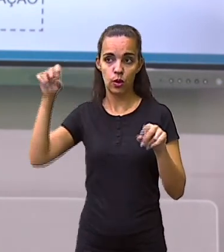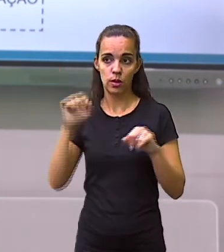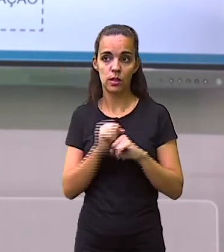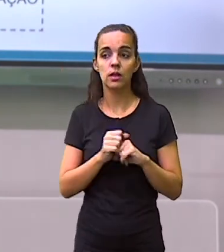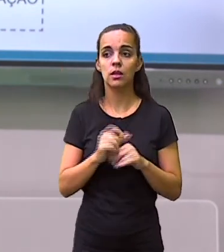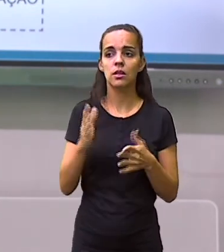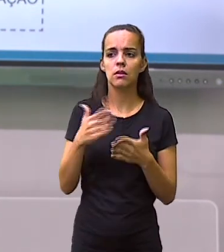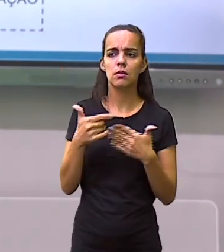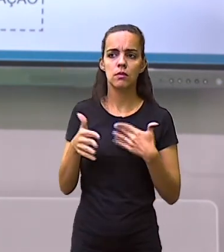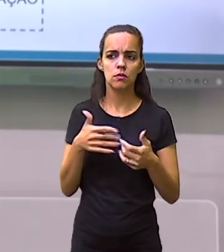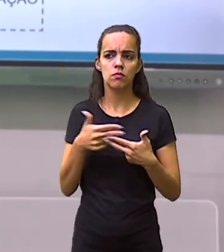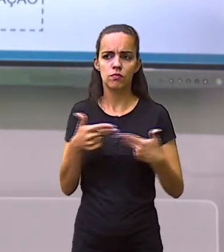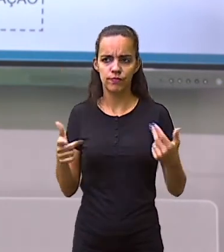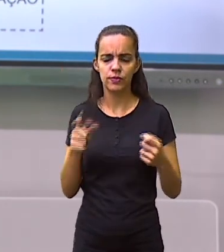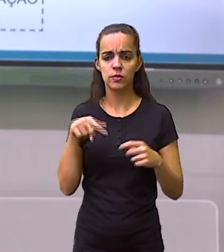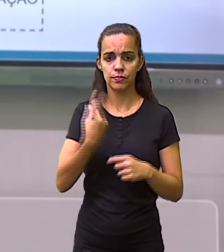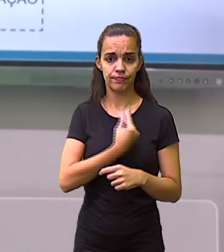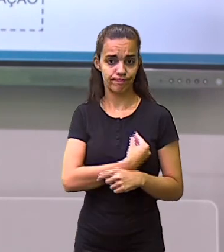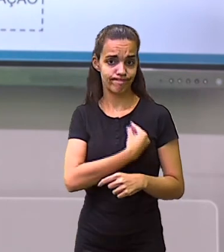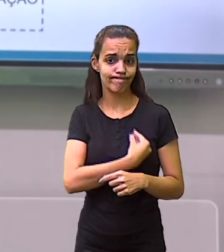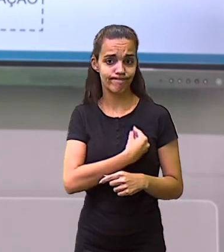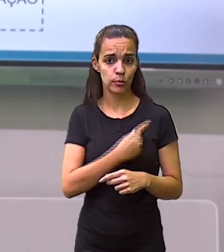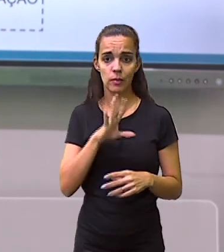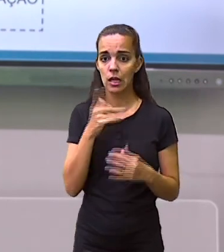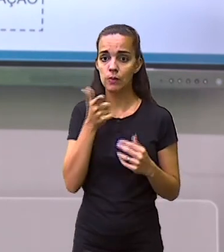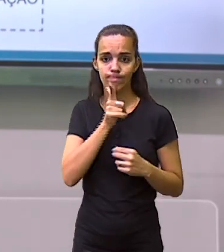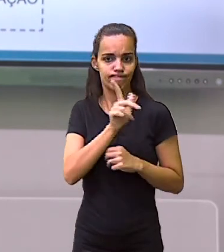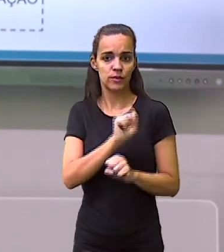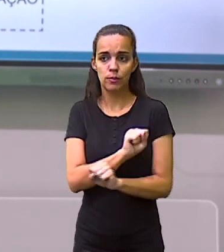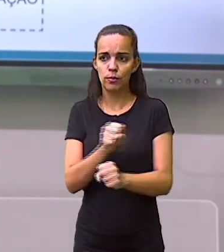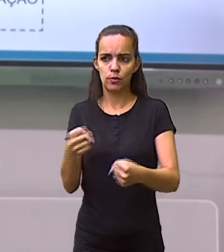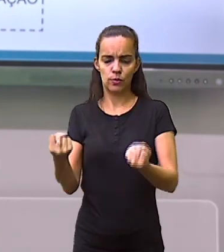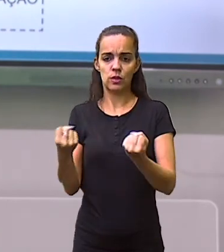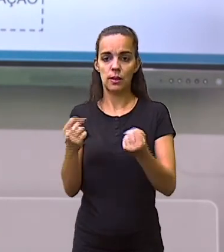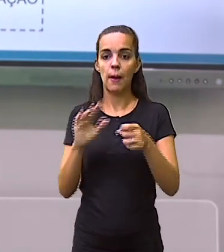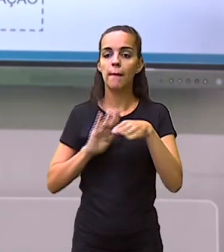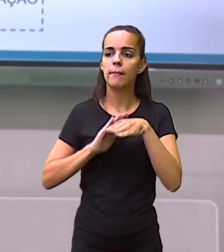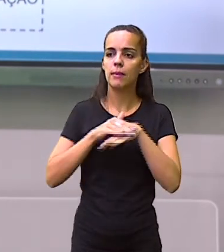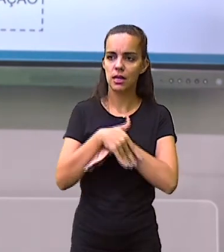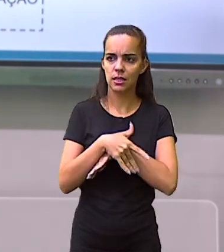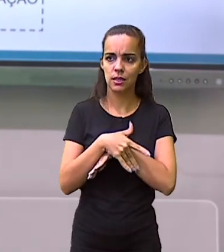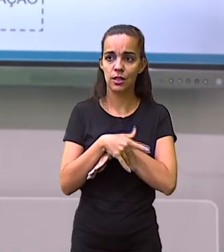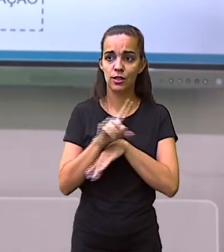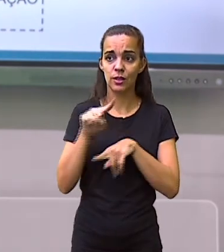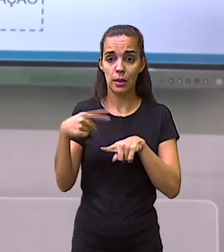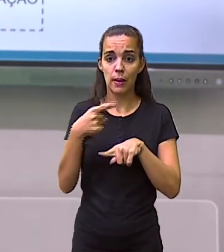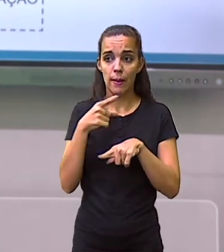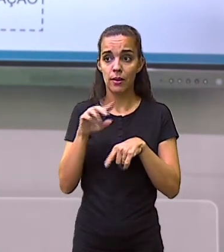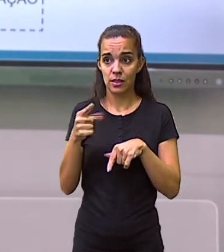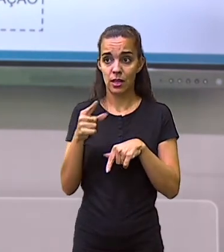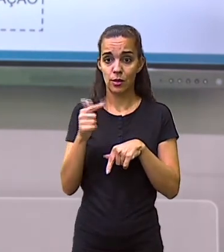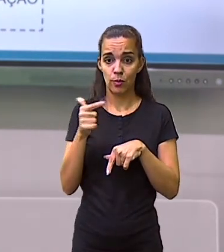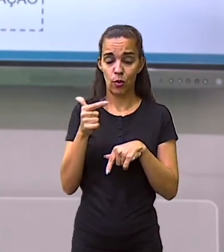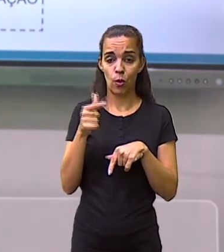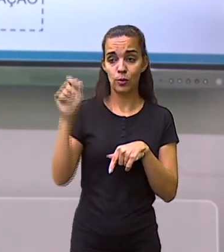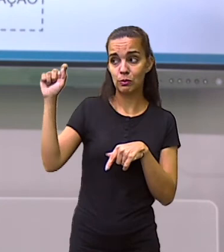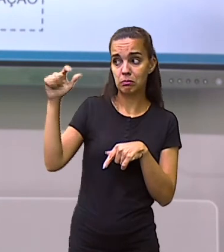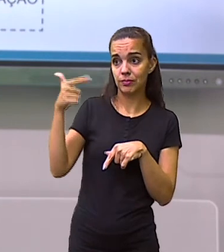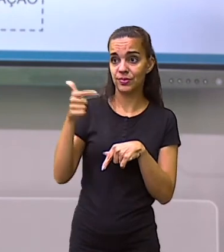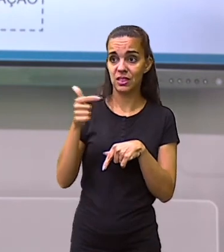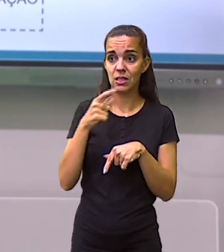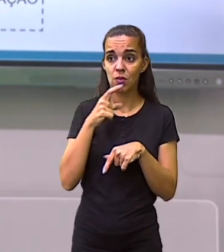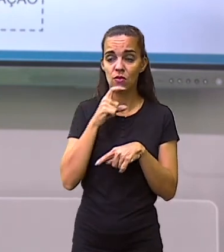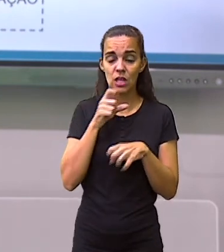para qualquer ser vivo resistir. E já as noites na parte do planeta que não seria iluminada,